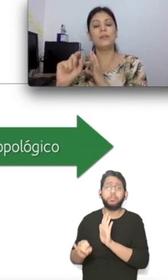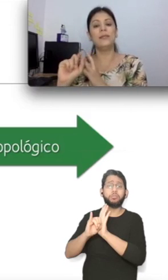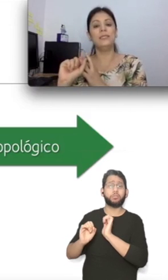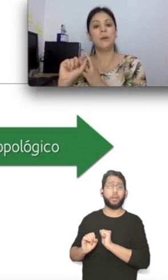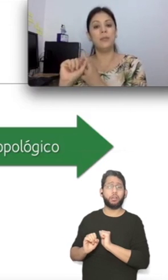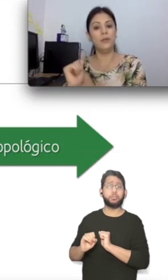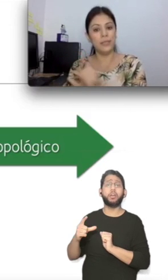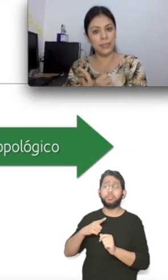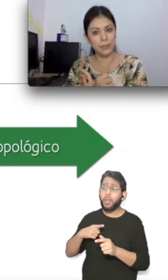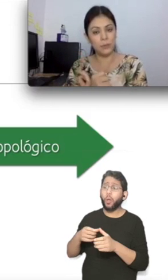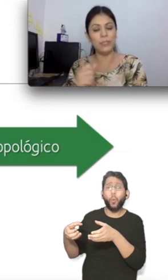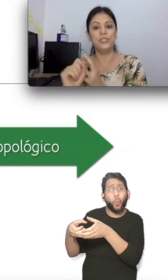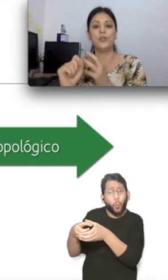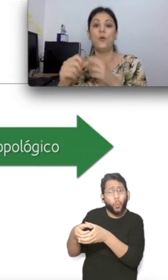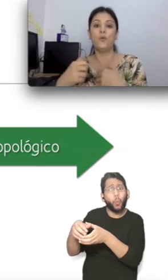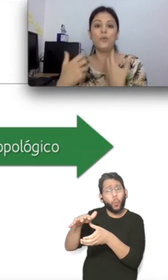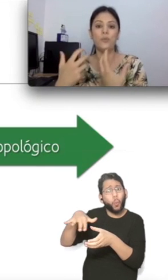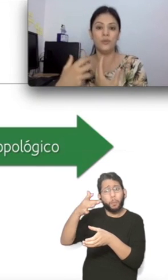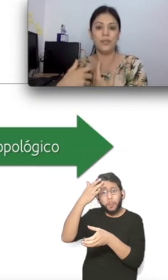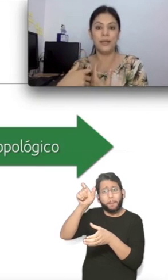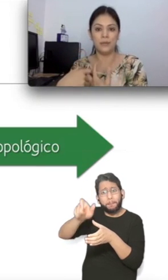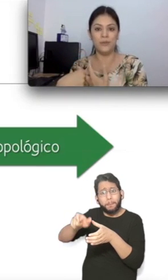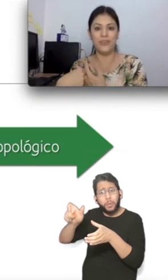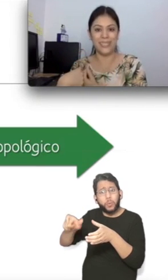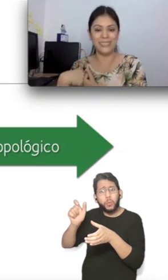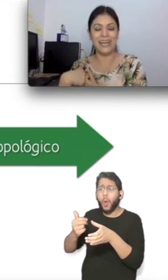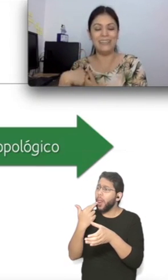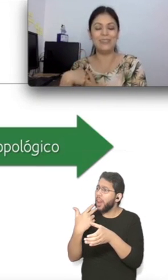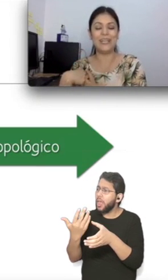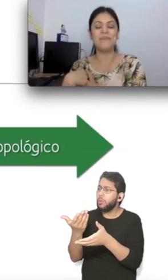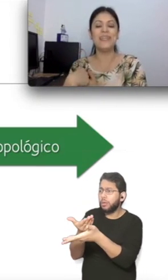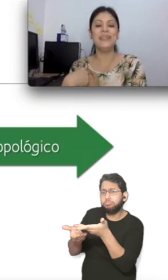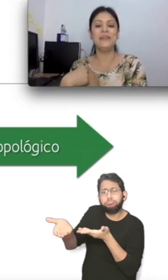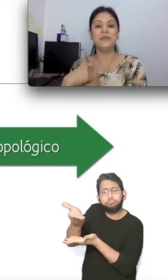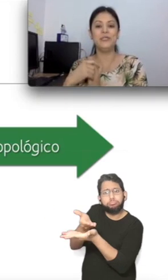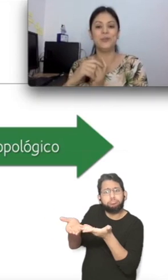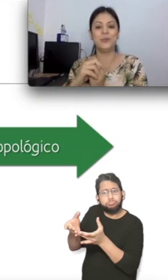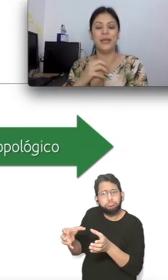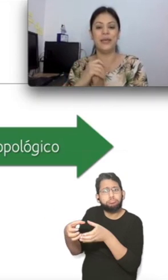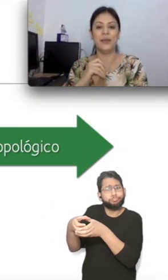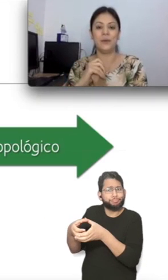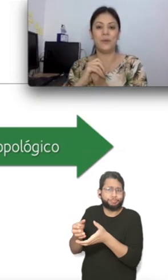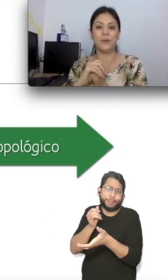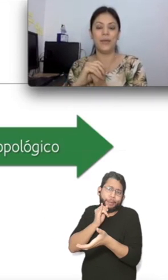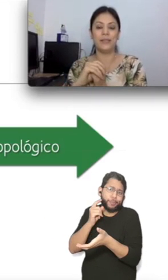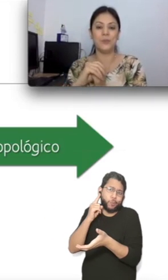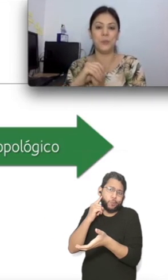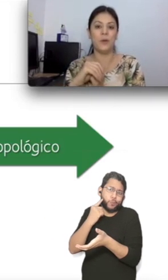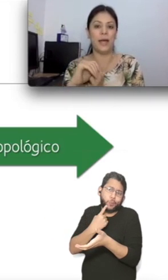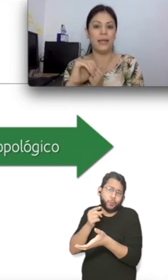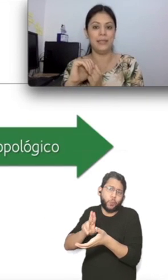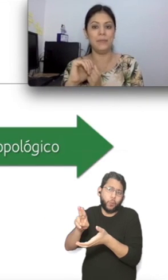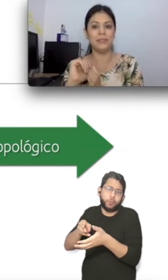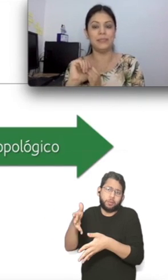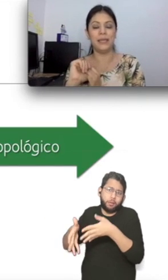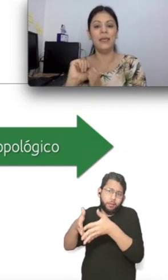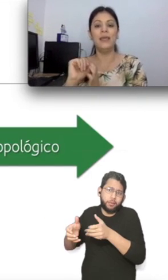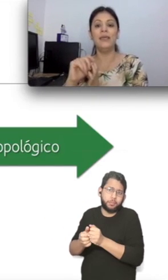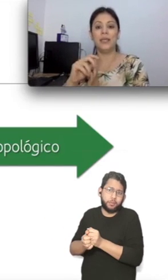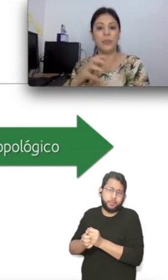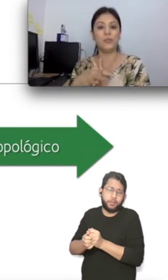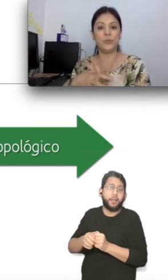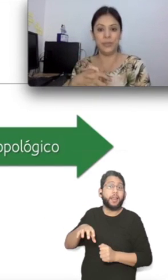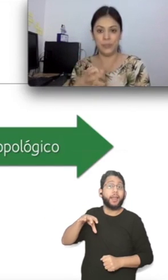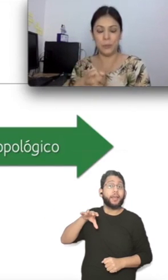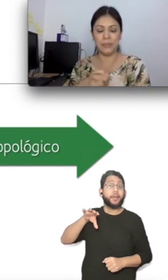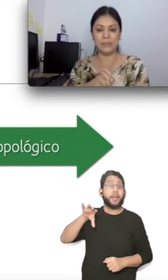complexo que pertence a uma minoria linguística ou um grupo minoritário minoritarizado, né? Linguístico, no caso, como a Libras, né? E